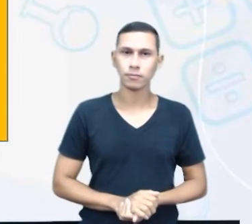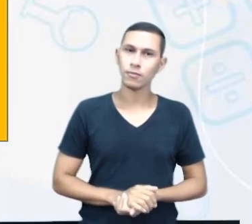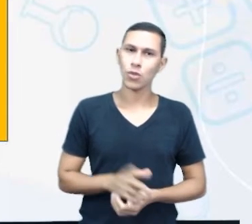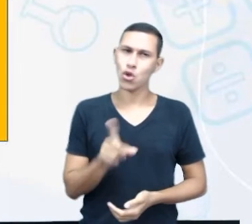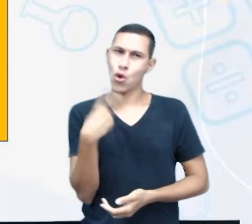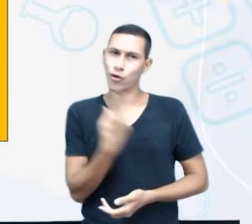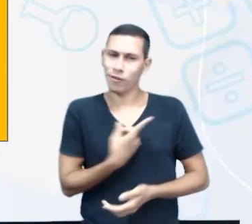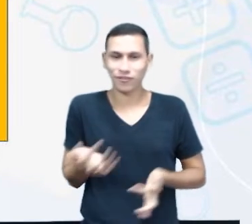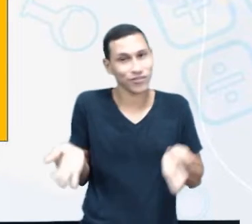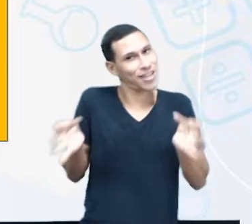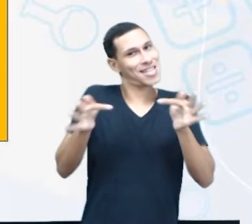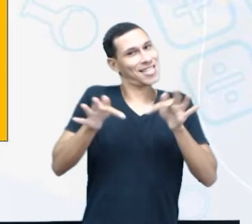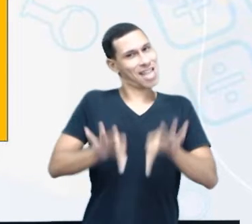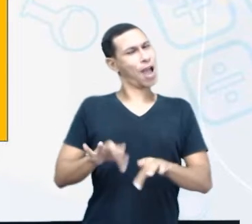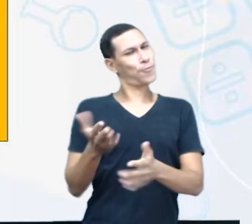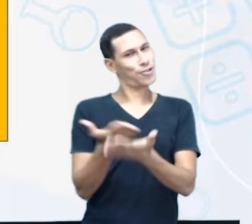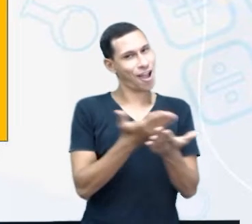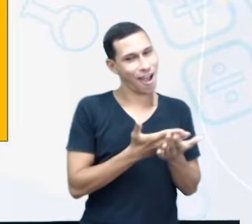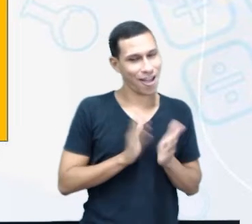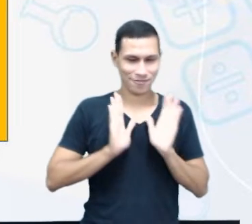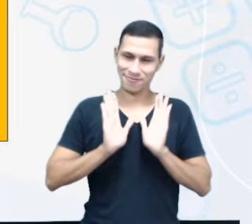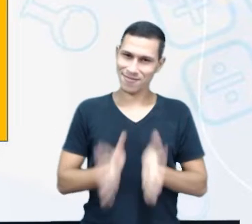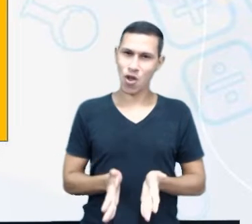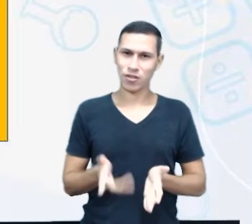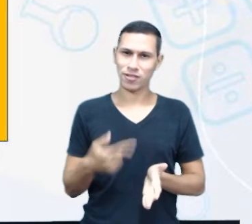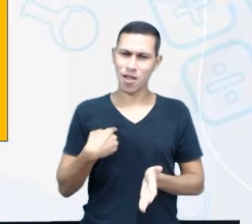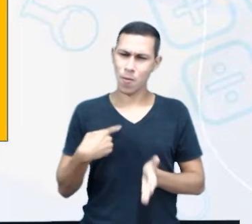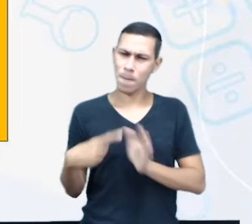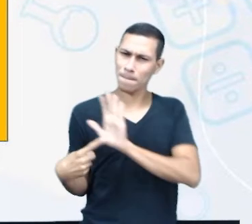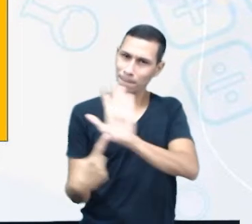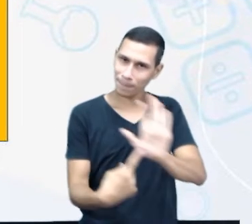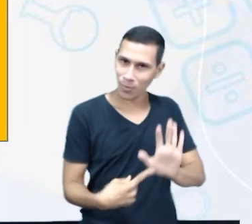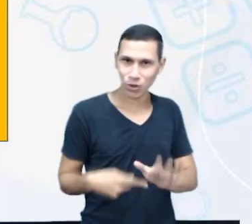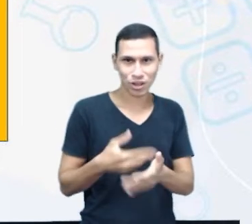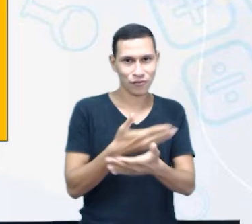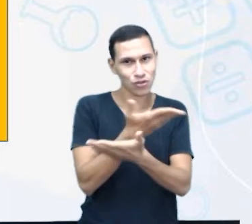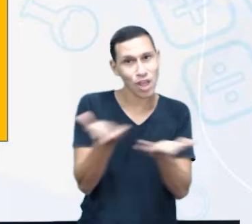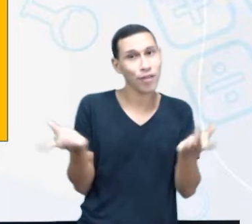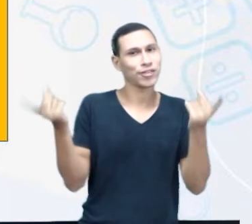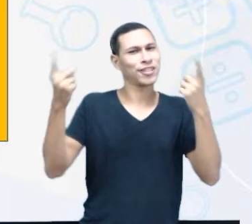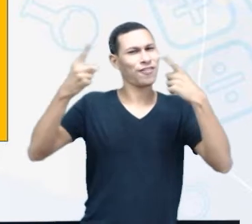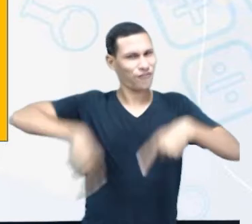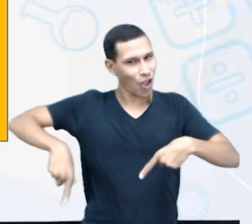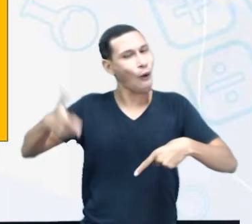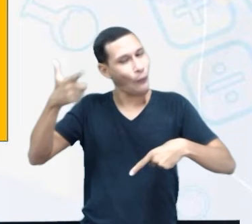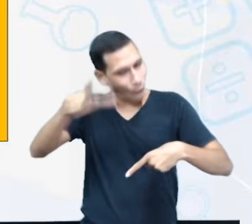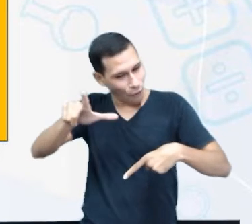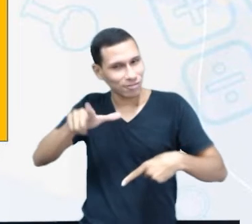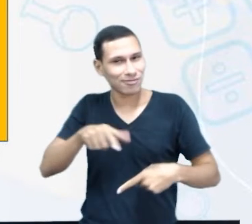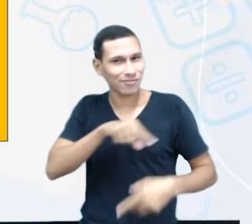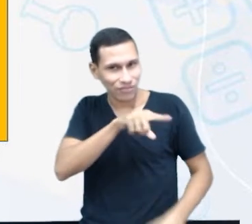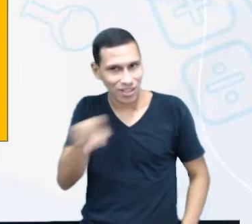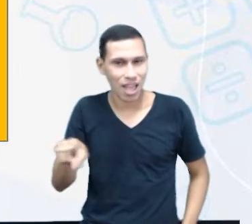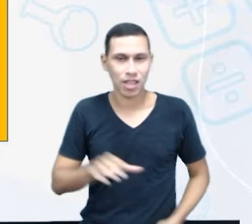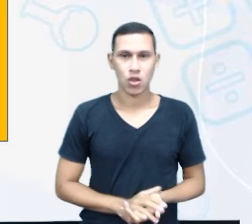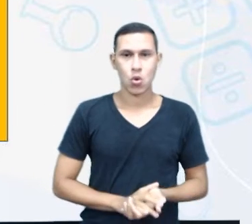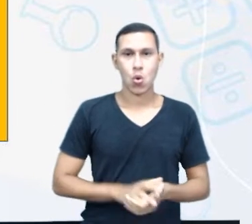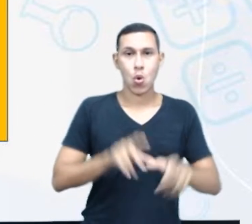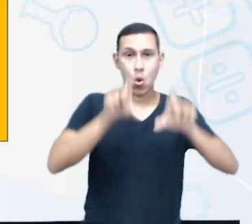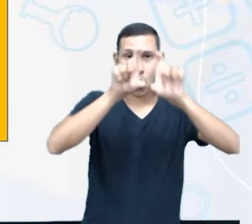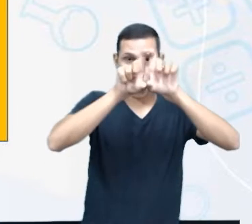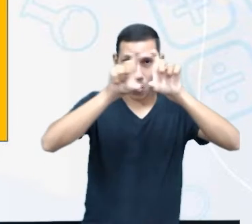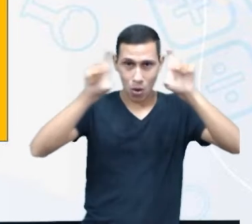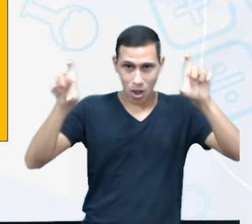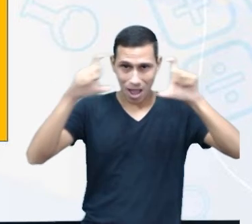para finalizarmos a nossa aula, eu trouxe mais um desafio para vocês. Eu trouxe uma tirinha aí